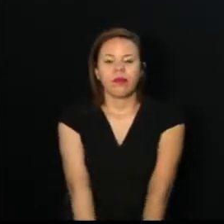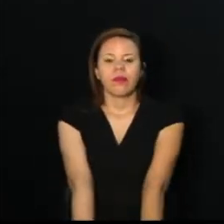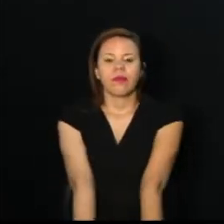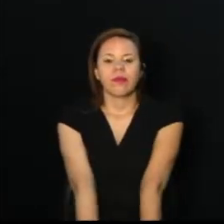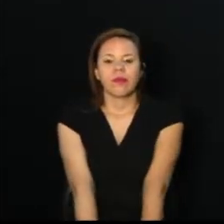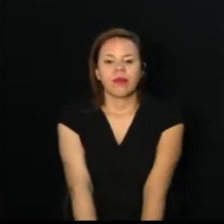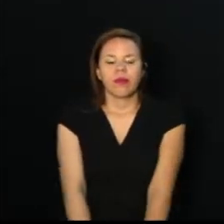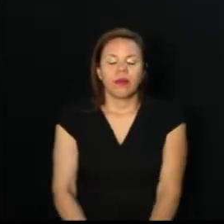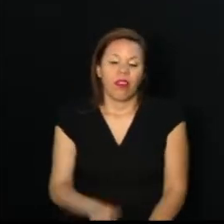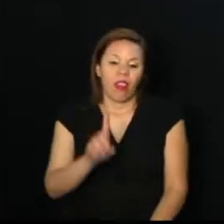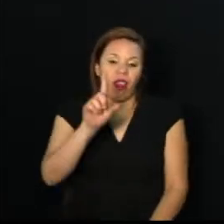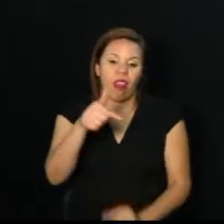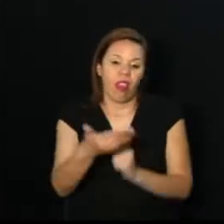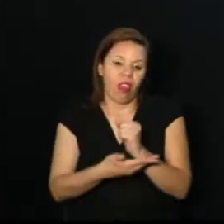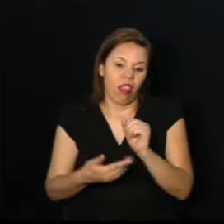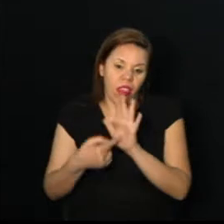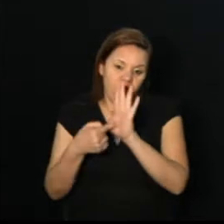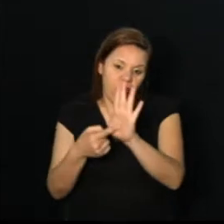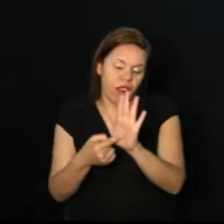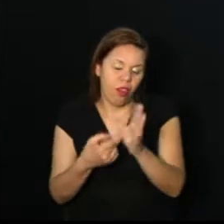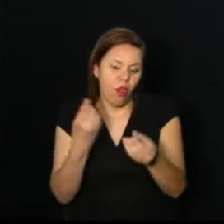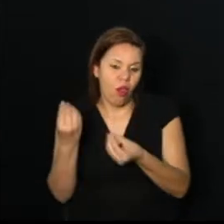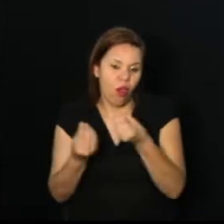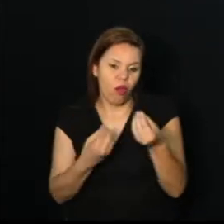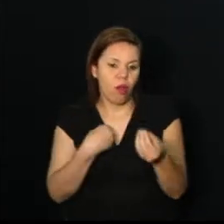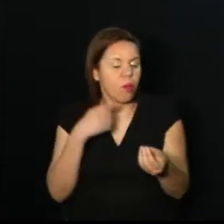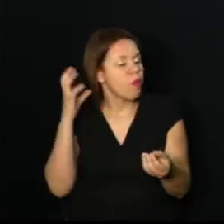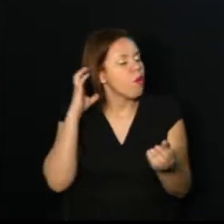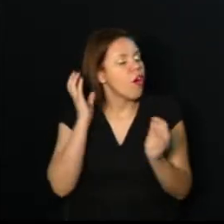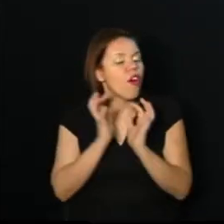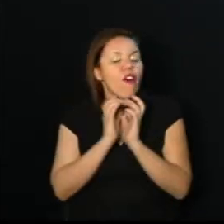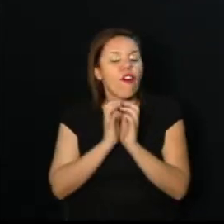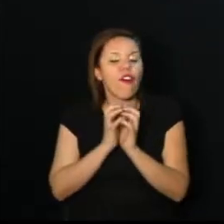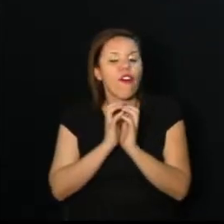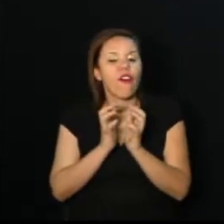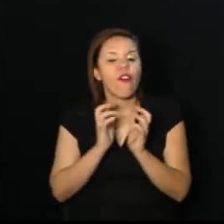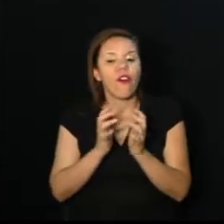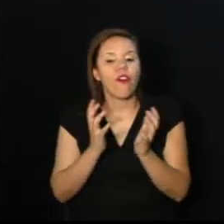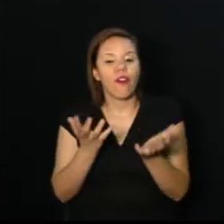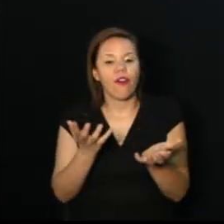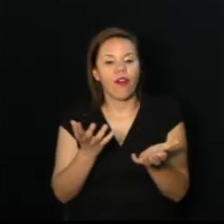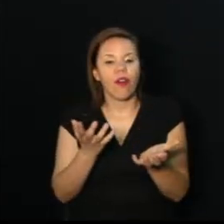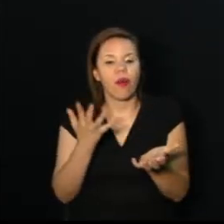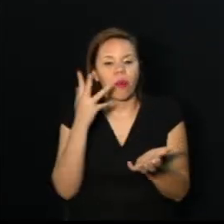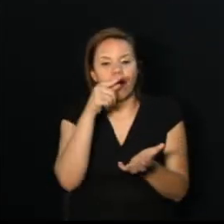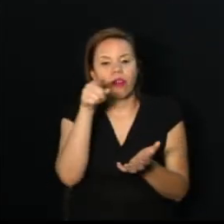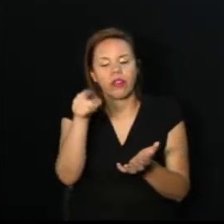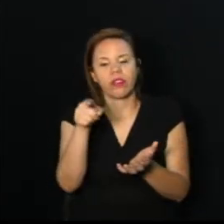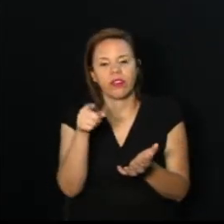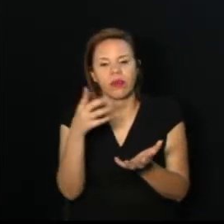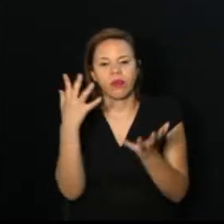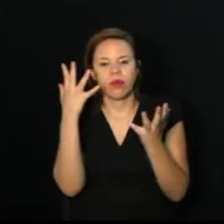É basicamente assim. E eu achei muito bonitinho isso aí.